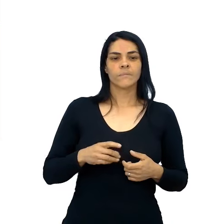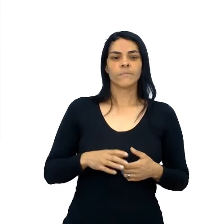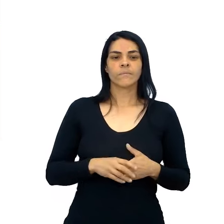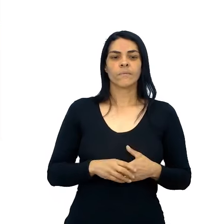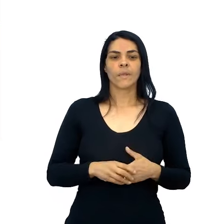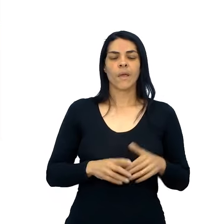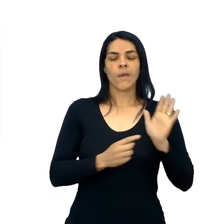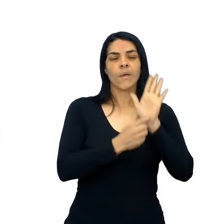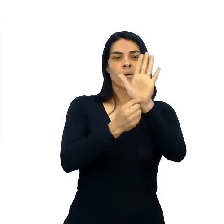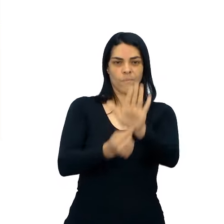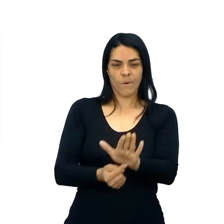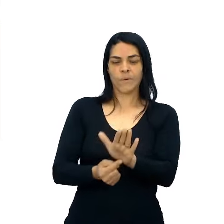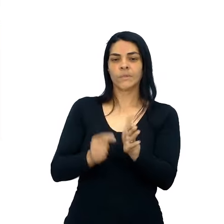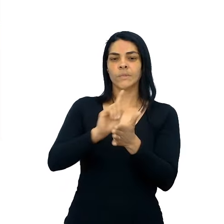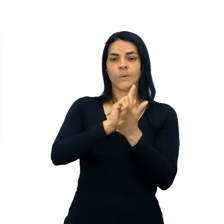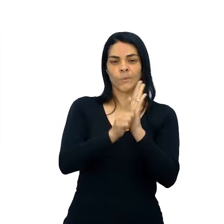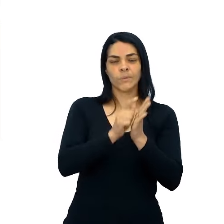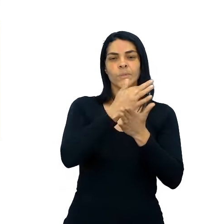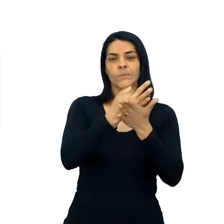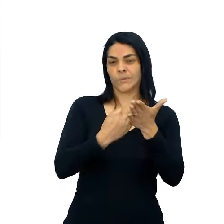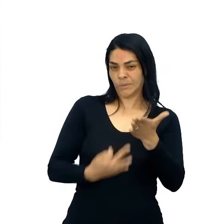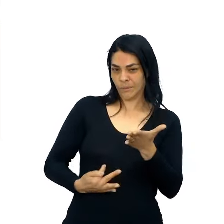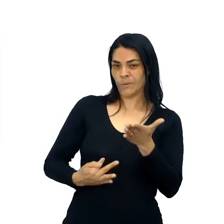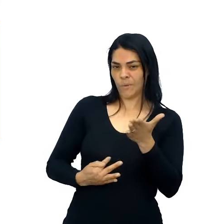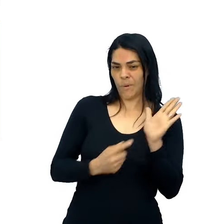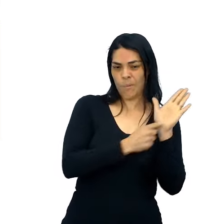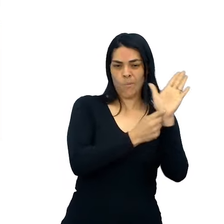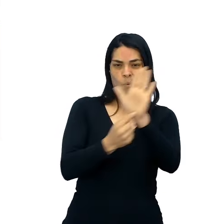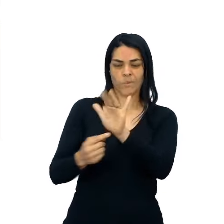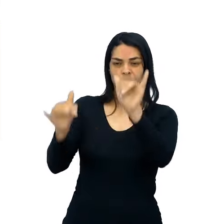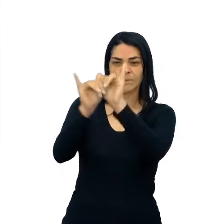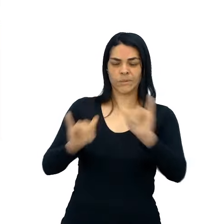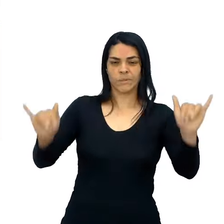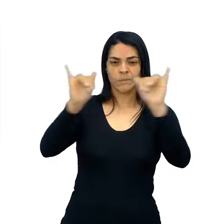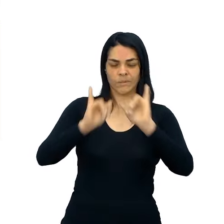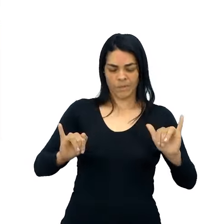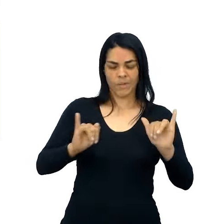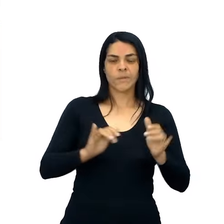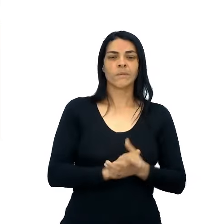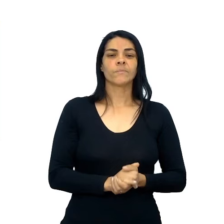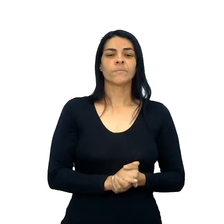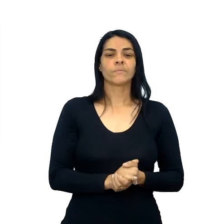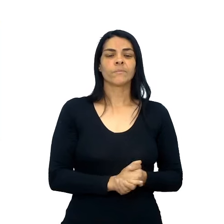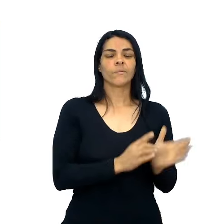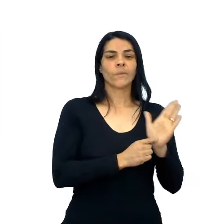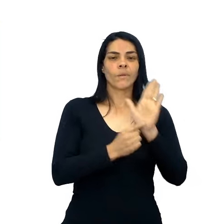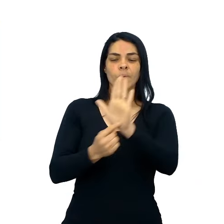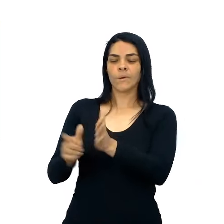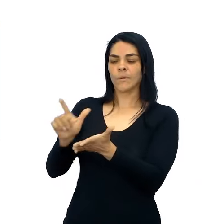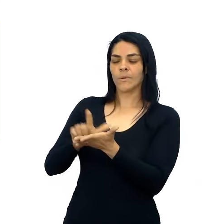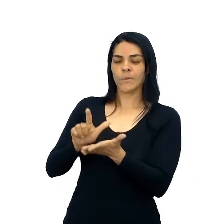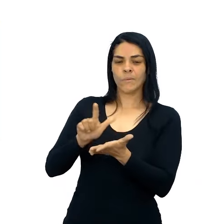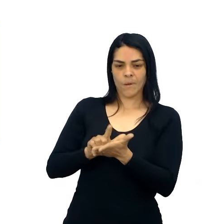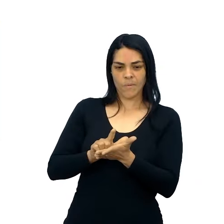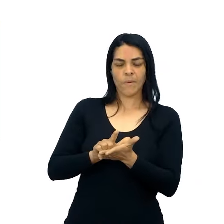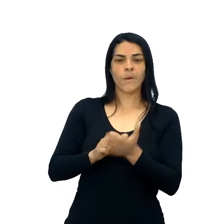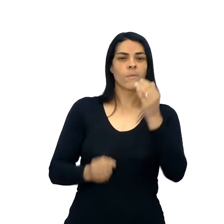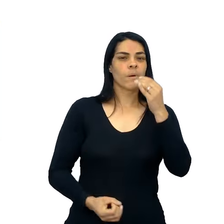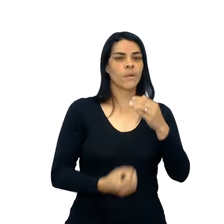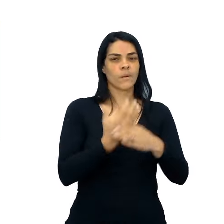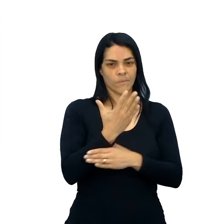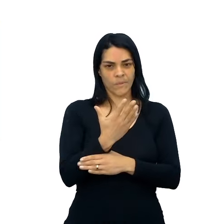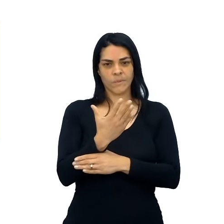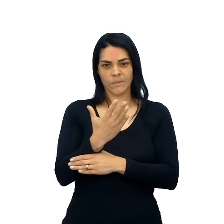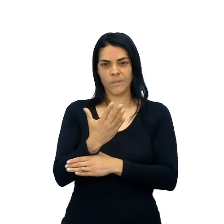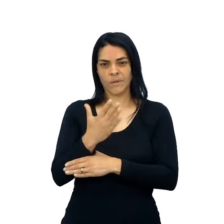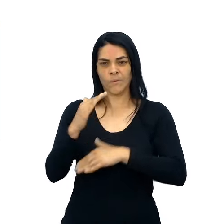a noção de gênero textual e trazem para nós a relevância do papel disso para a produção textual no ensino